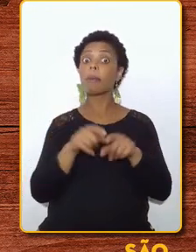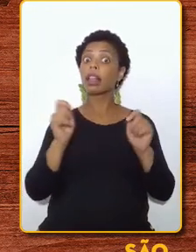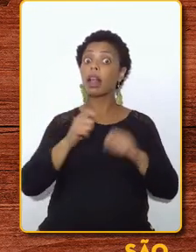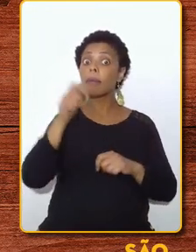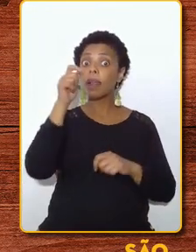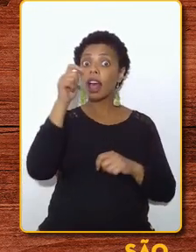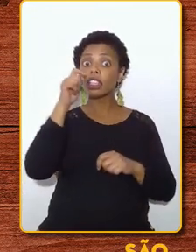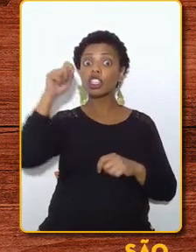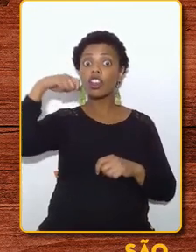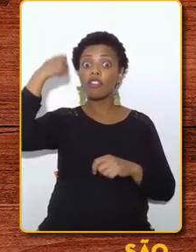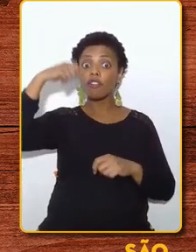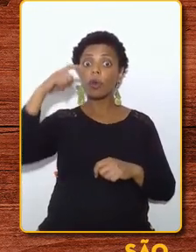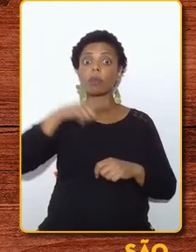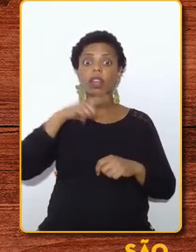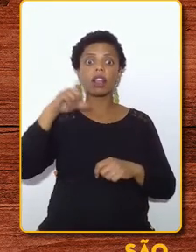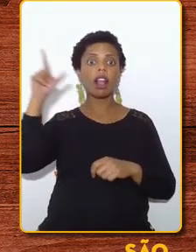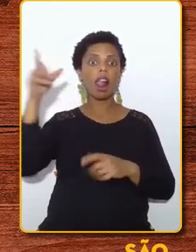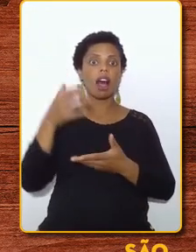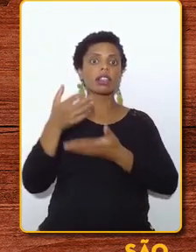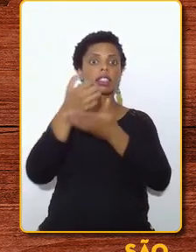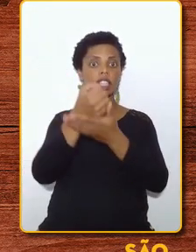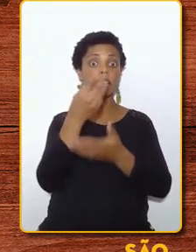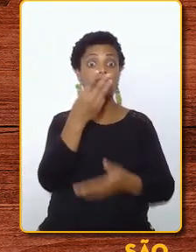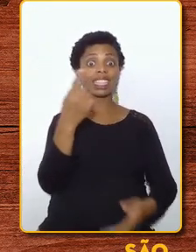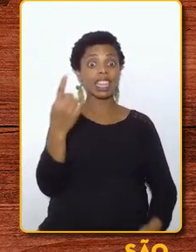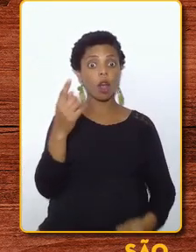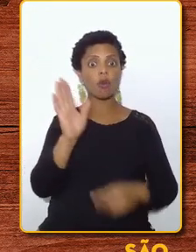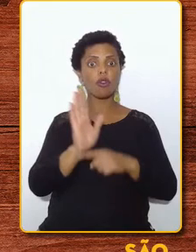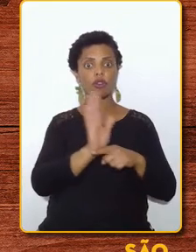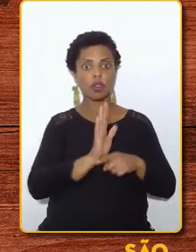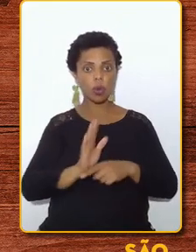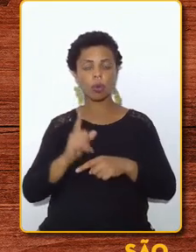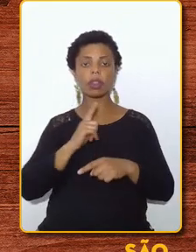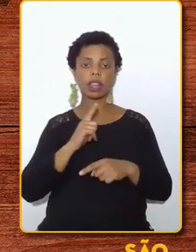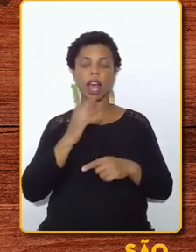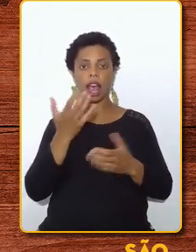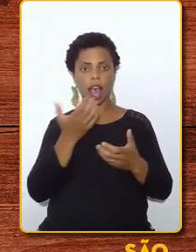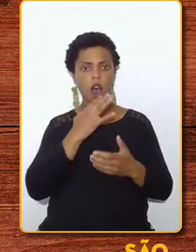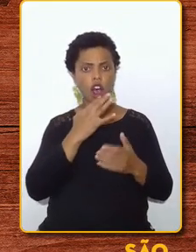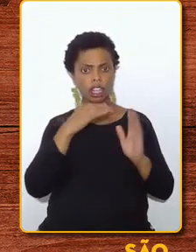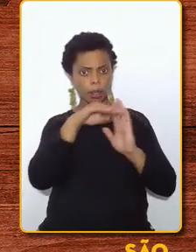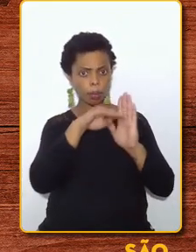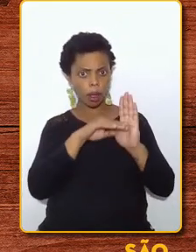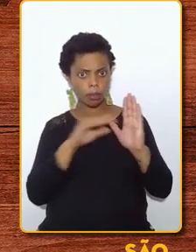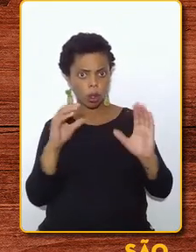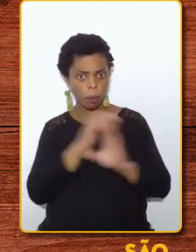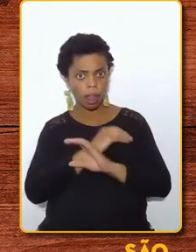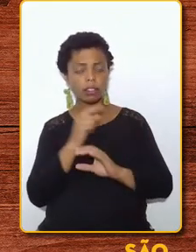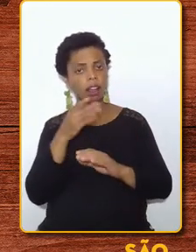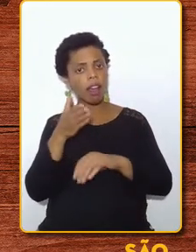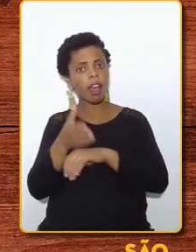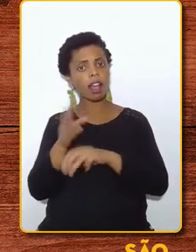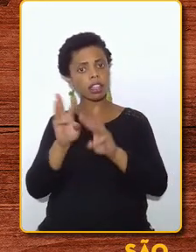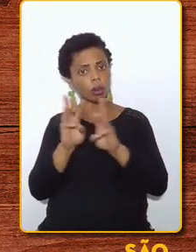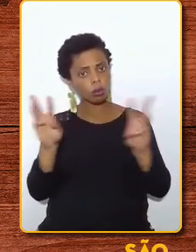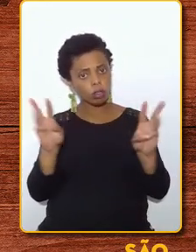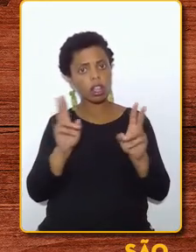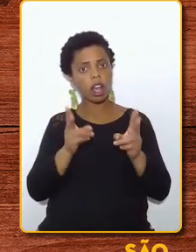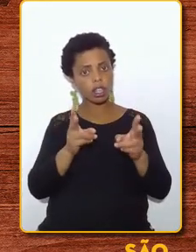31 filmes no total. Para vocês conhecerem a programação completa, é só visitar a página